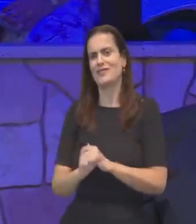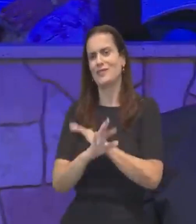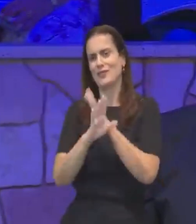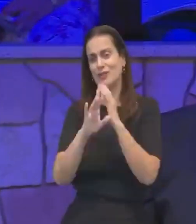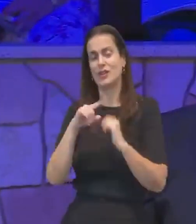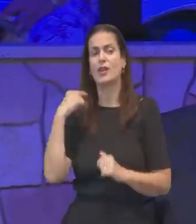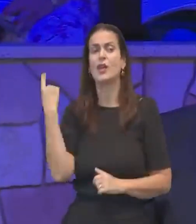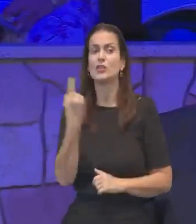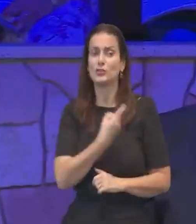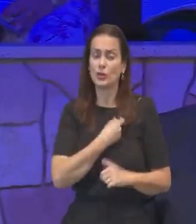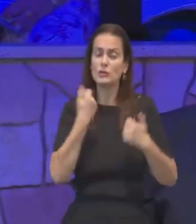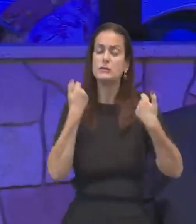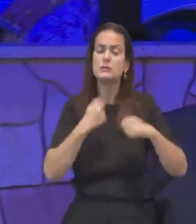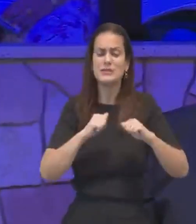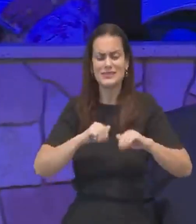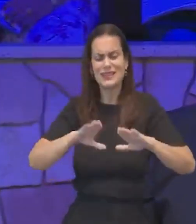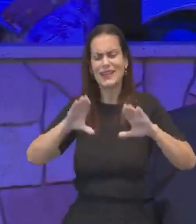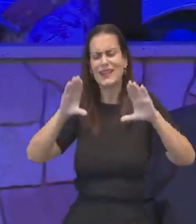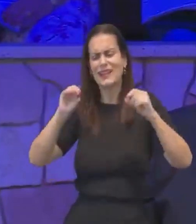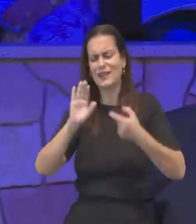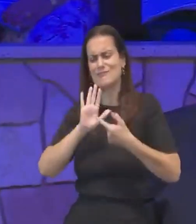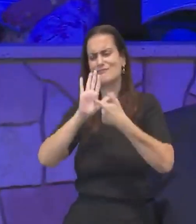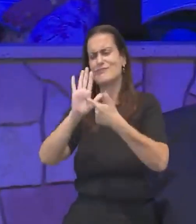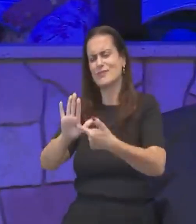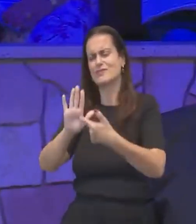Precisamos ser transparentes, verdadeiros,